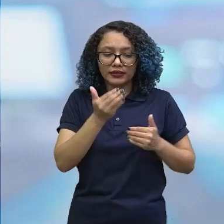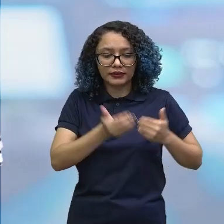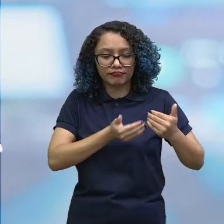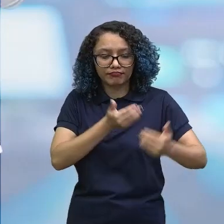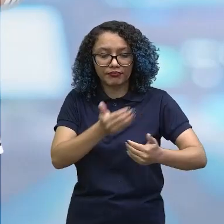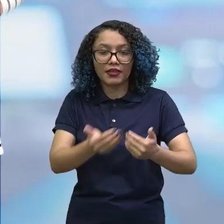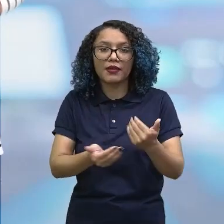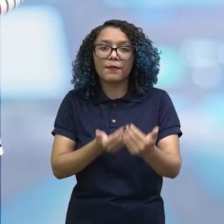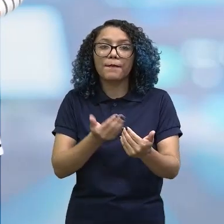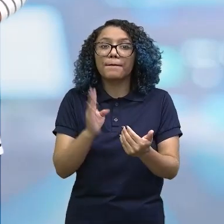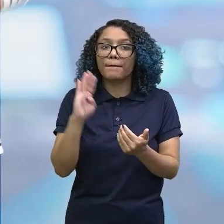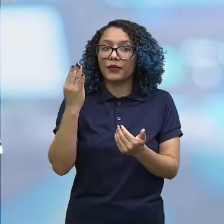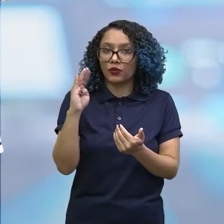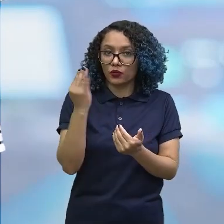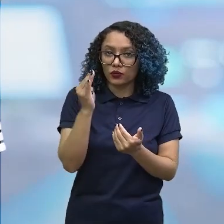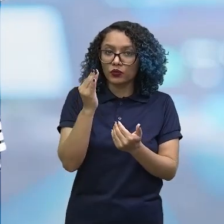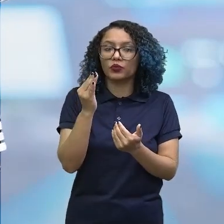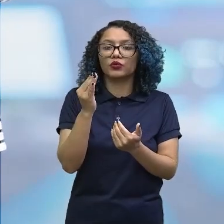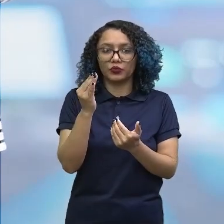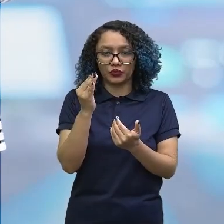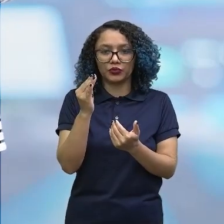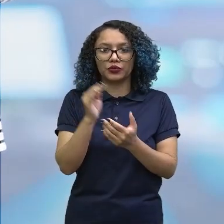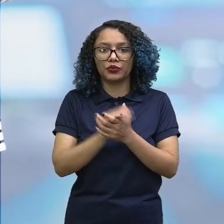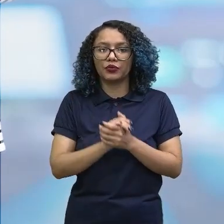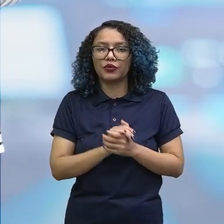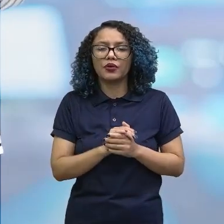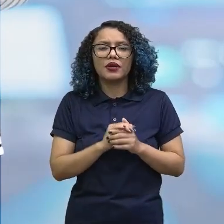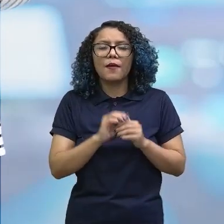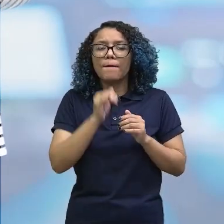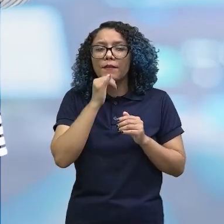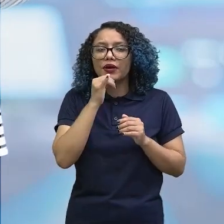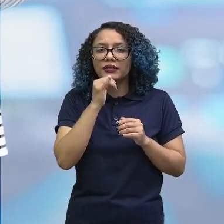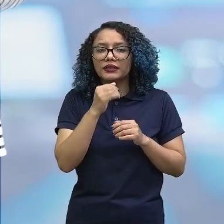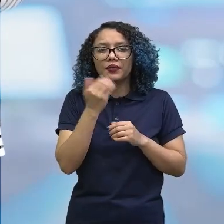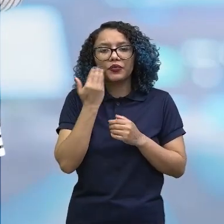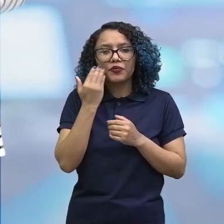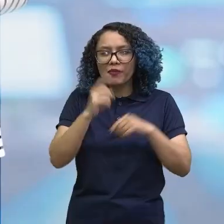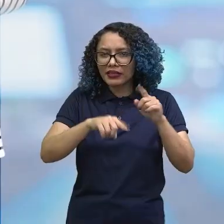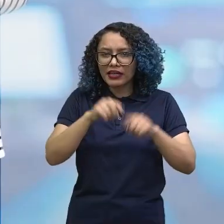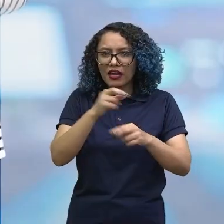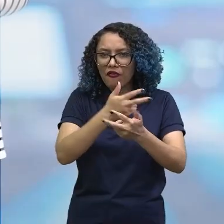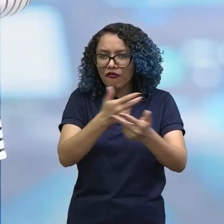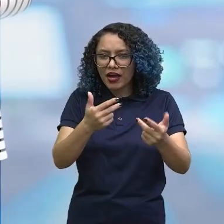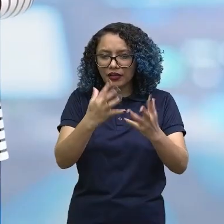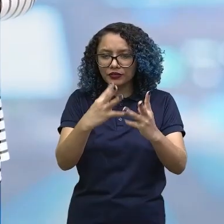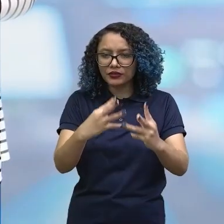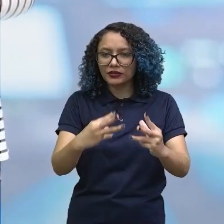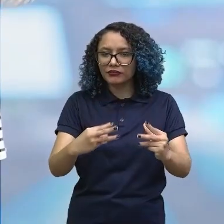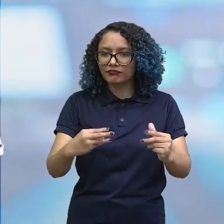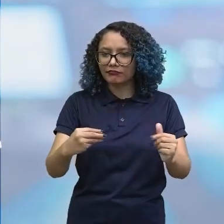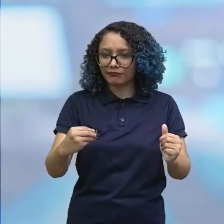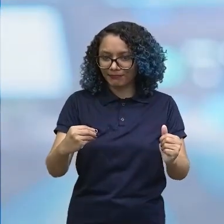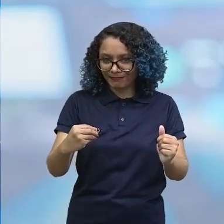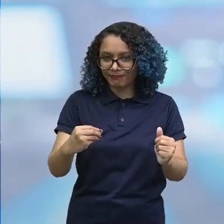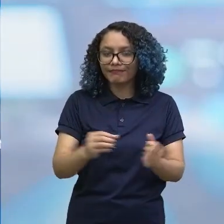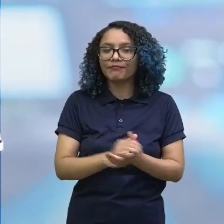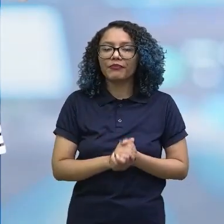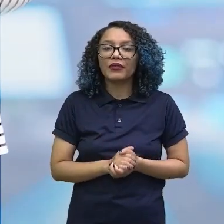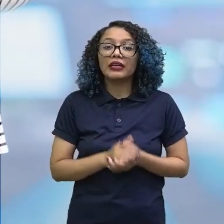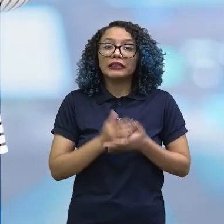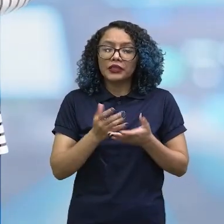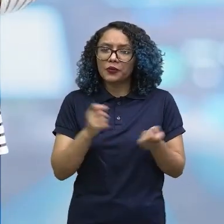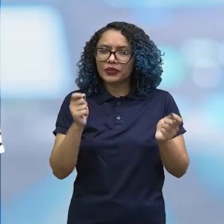que vai envolver a decomposição desses materiais orgânicos. Para